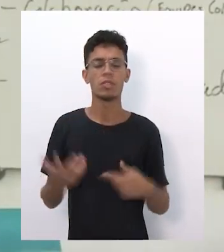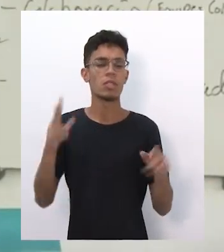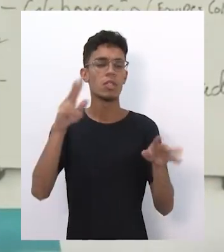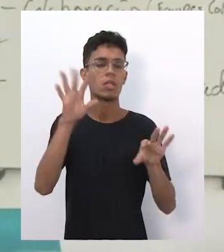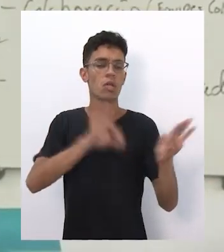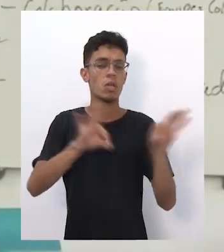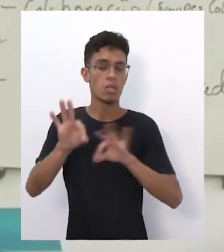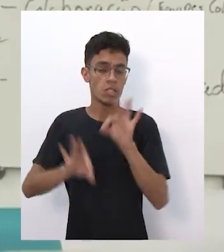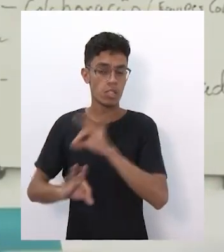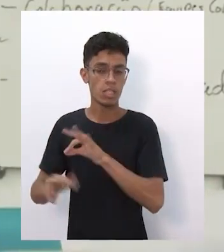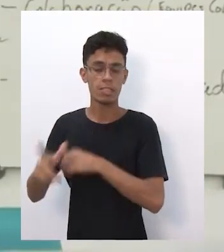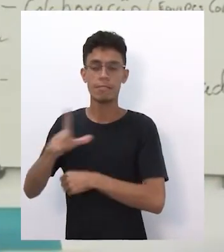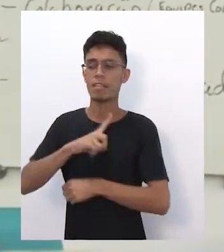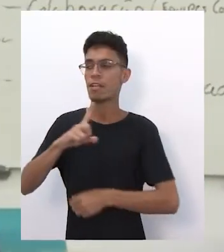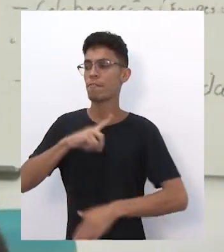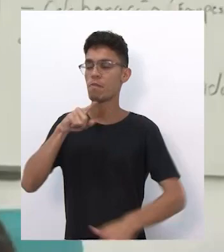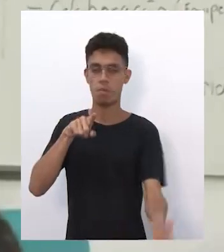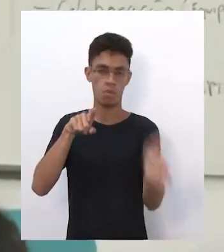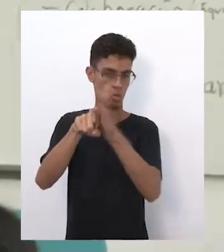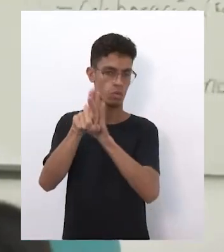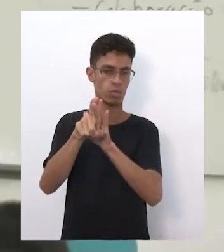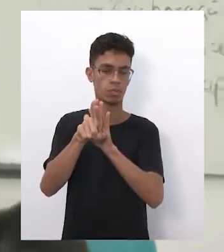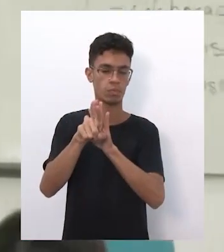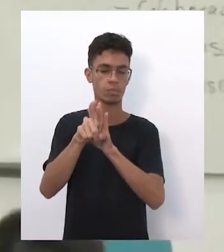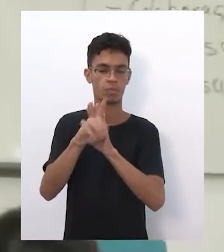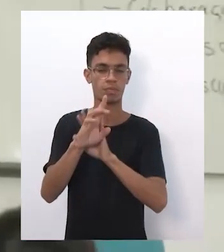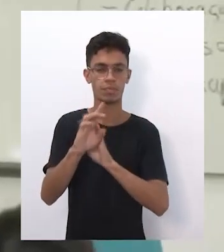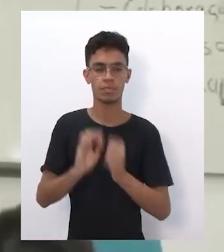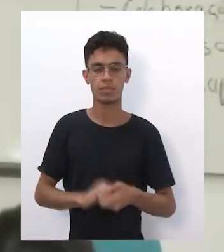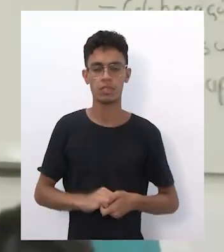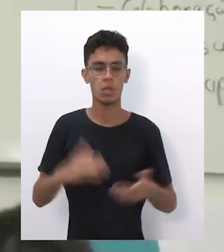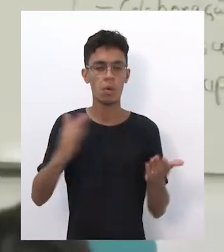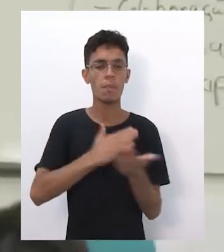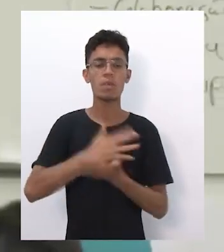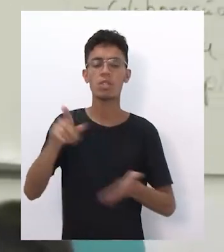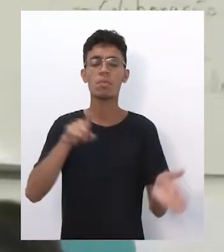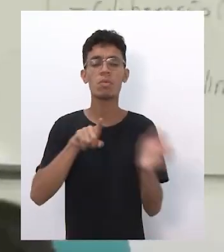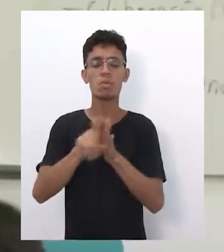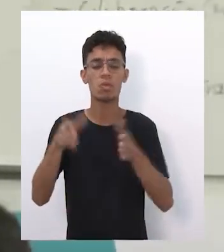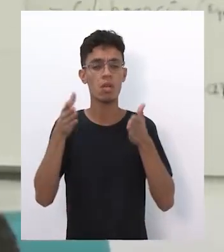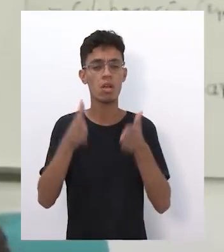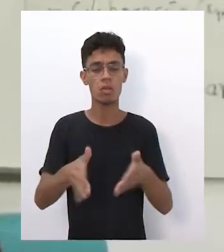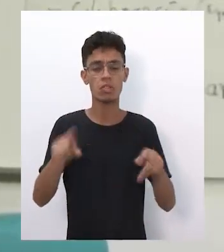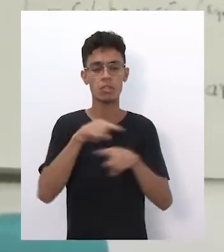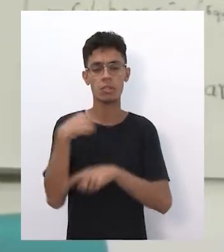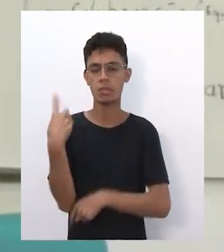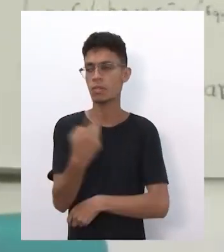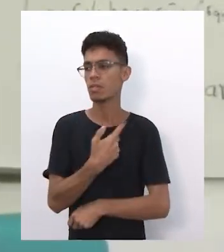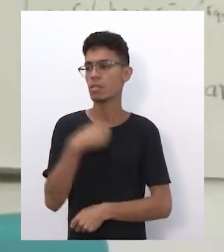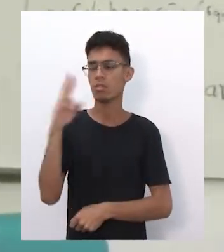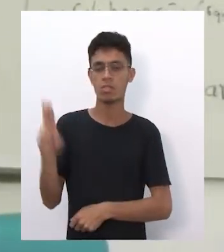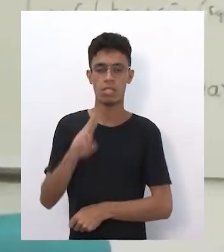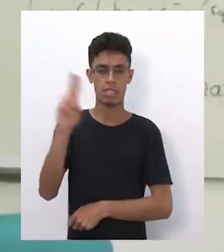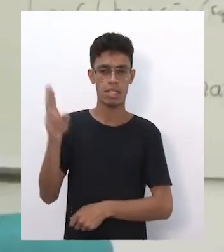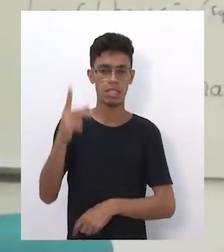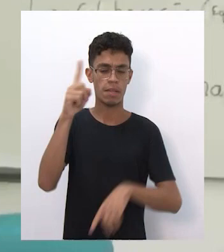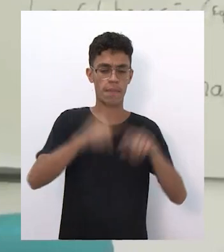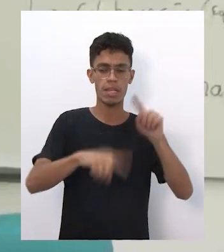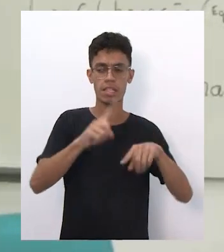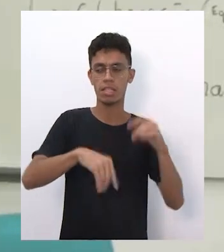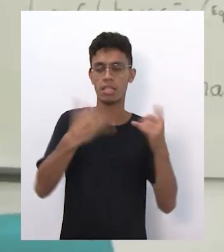projeto ele parte de uma pergunta, de uma questão. A questão hoje que nós vamos trabalhar, dentro de matéria e